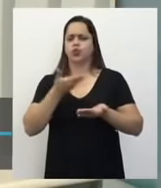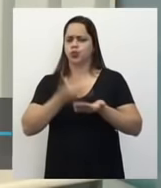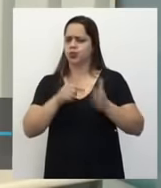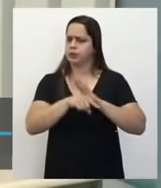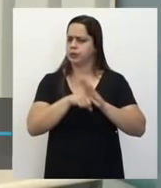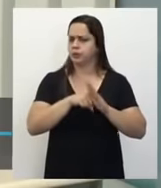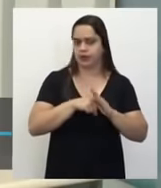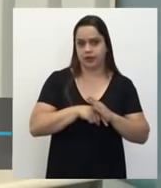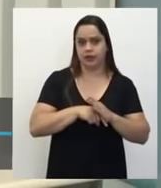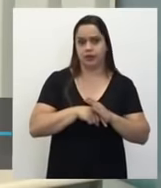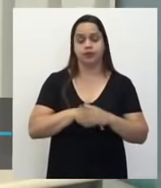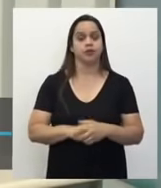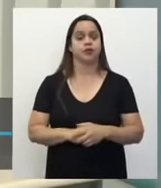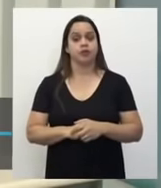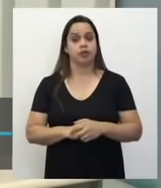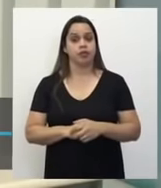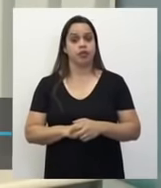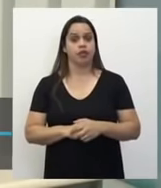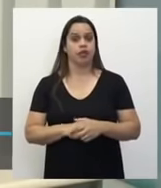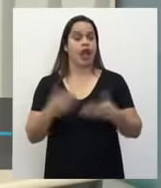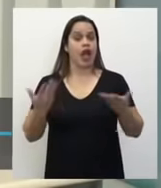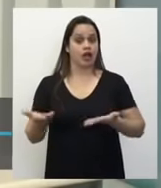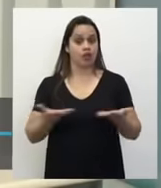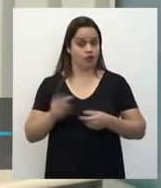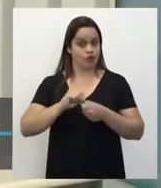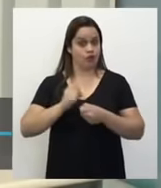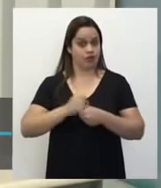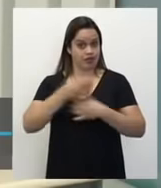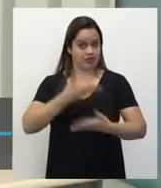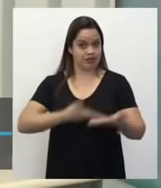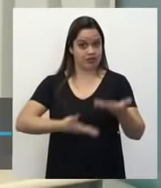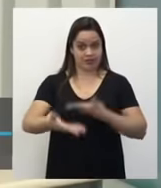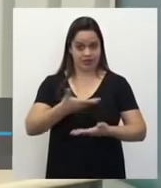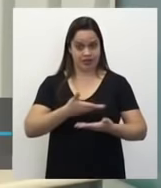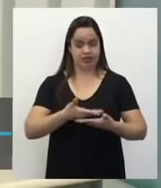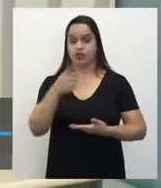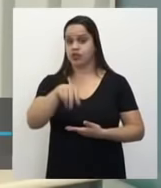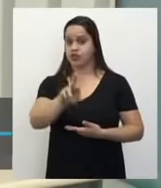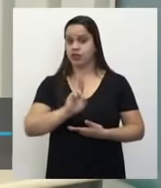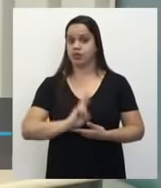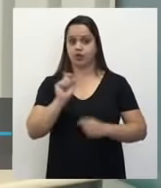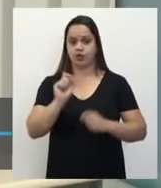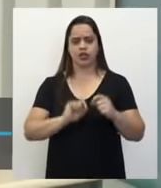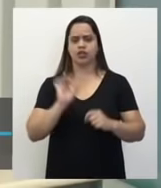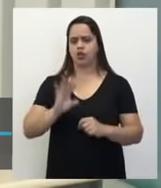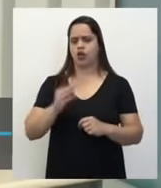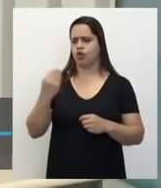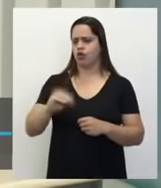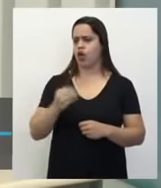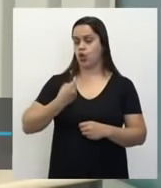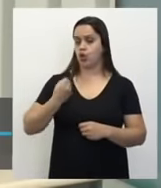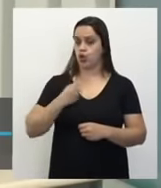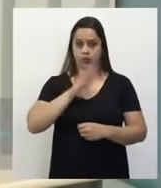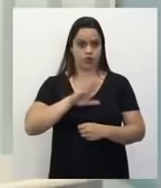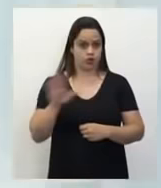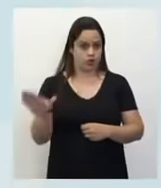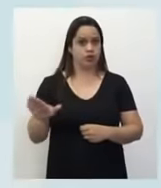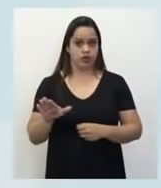Então, agora é uma horazinha pela interação pelo chat. Vocês vão responder para mim. Pode só colocar o número, tá?